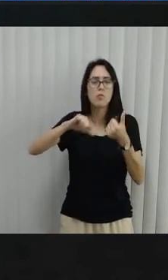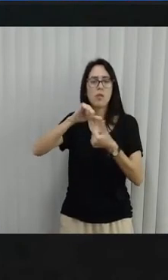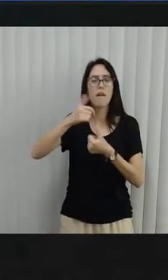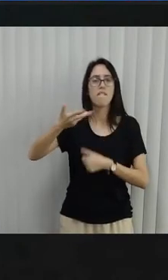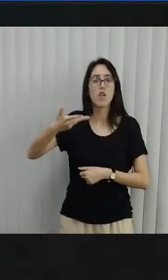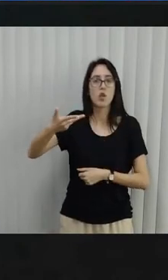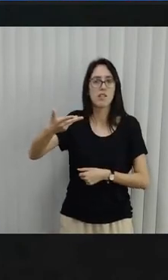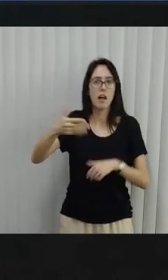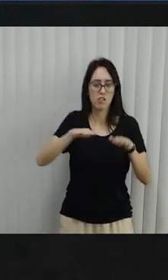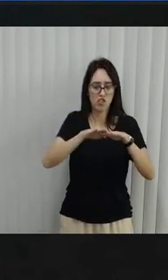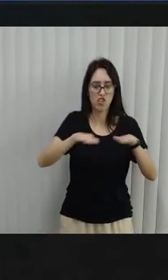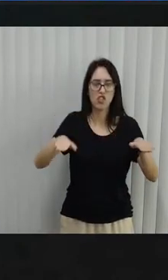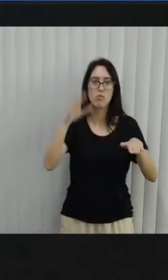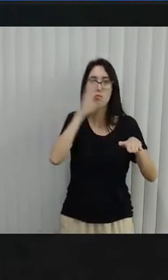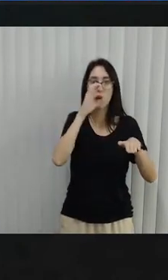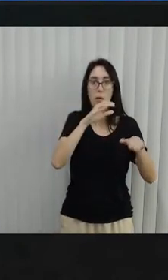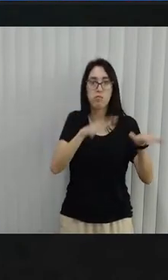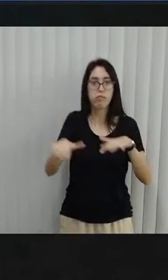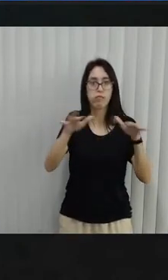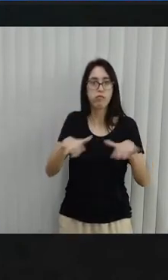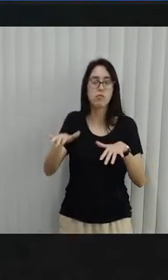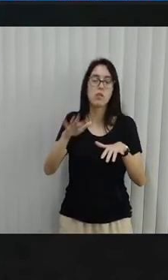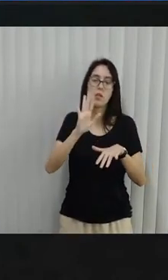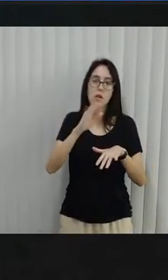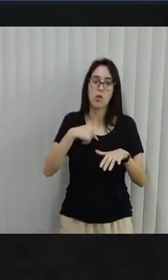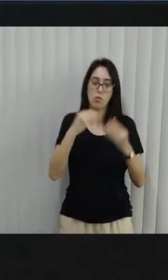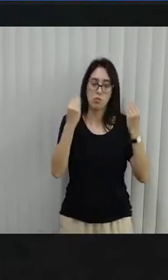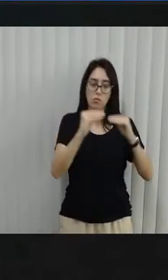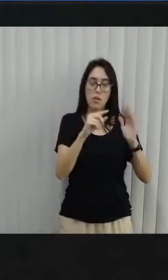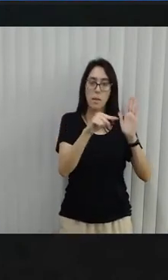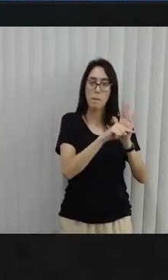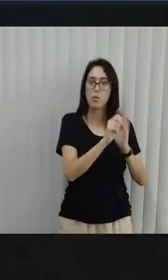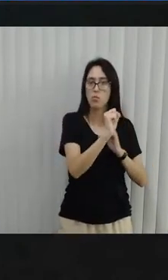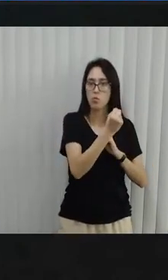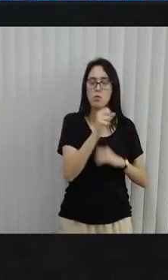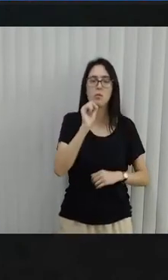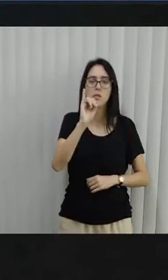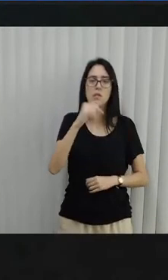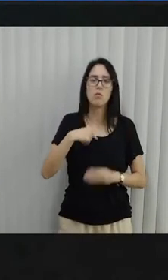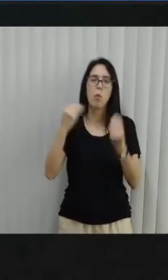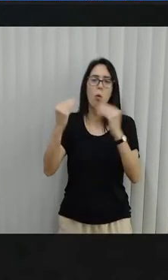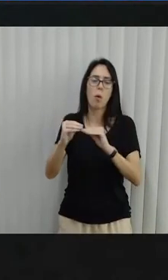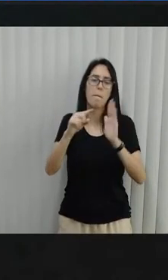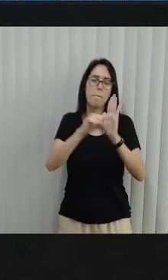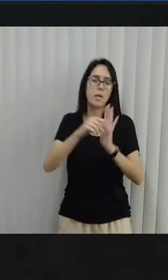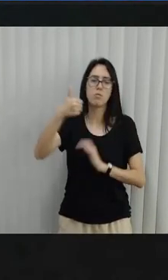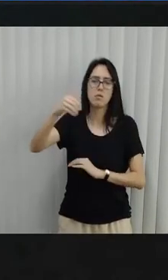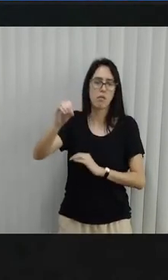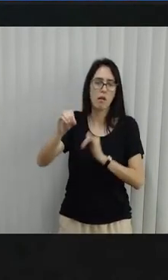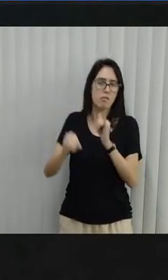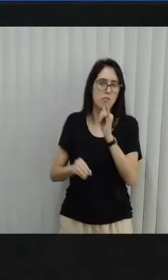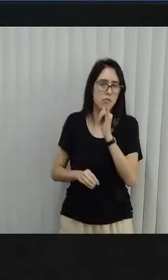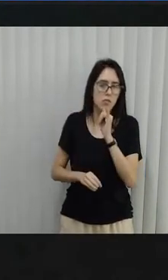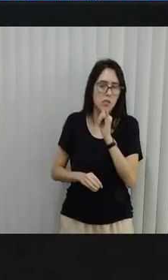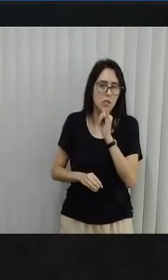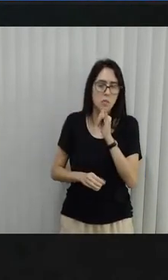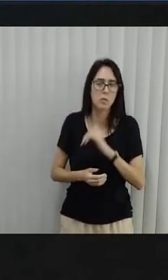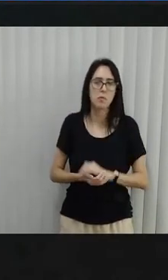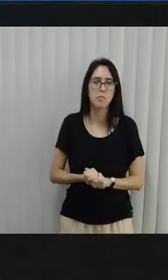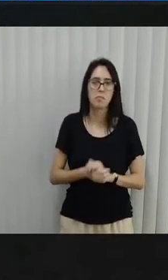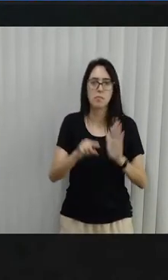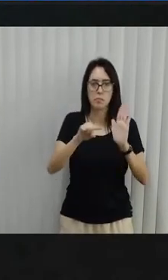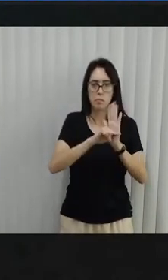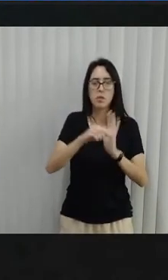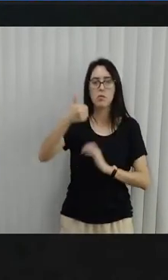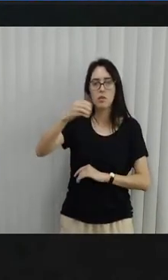chão. Aqui eu estou colocando a velocidade dele com menos 8. Se eu colocar, por exemplo, menos 10, menos 20 é muita coisa, menos 10,